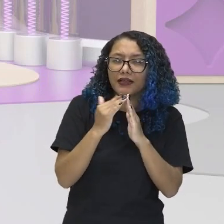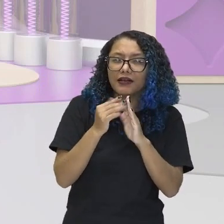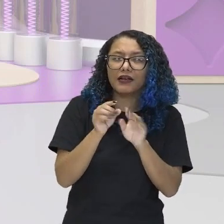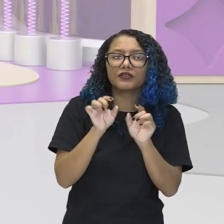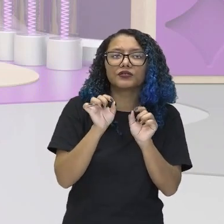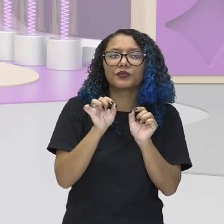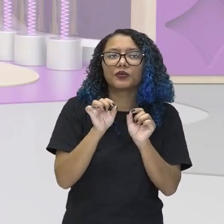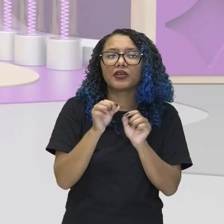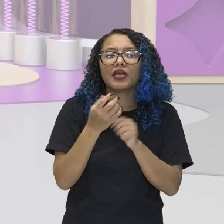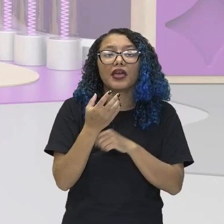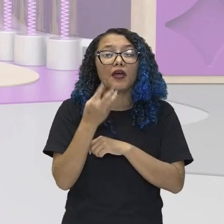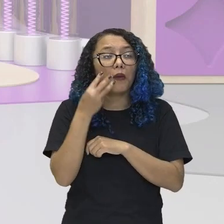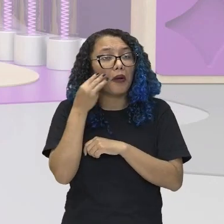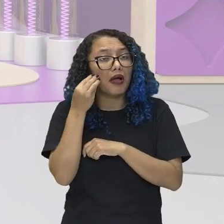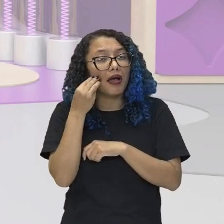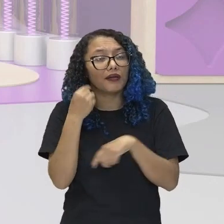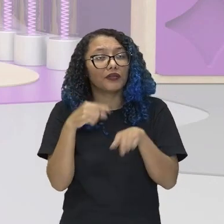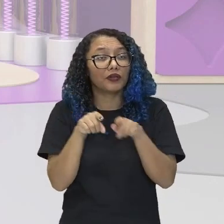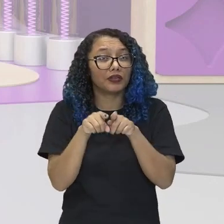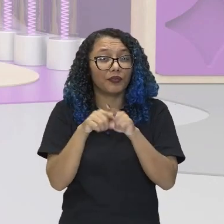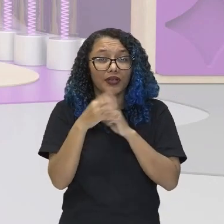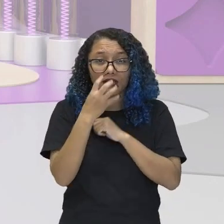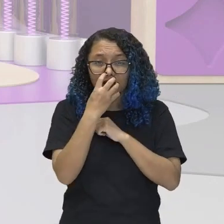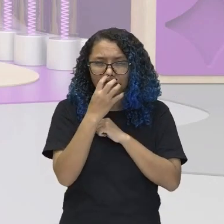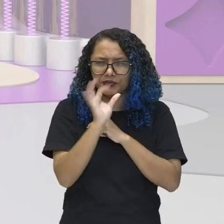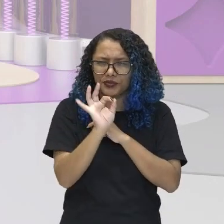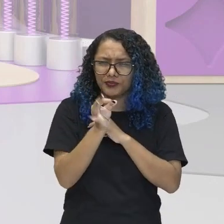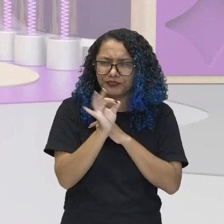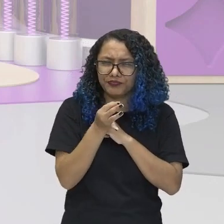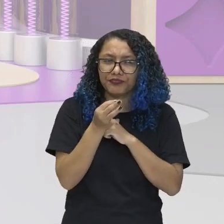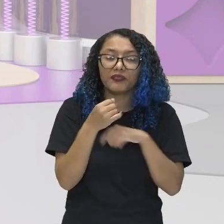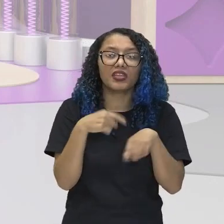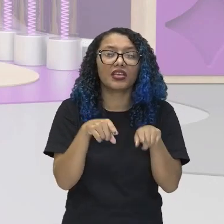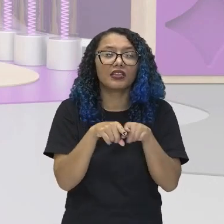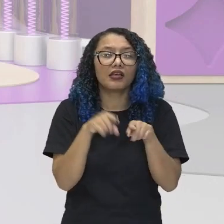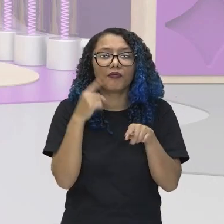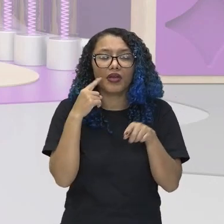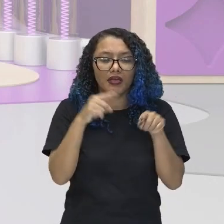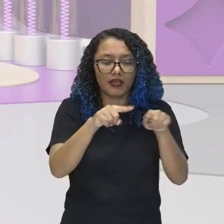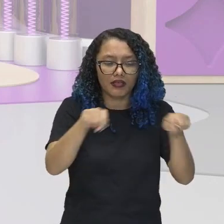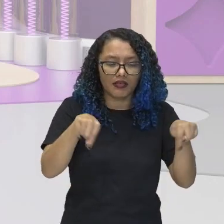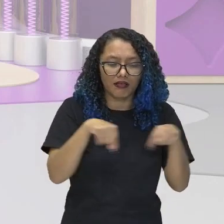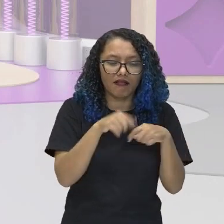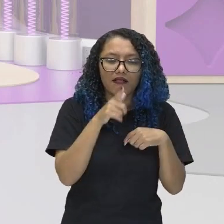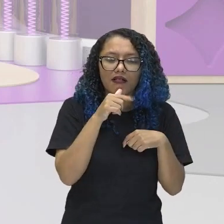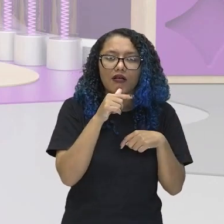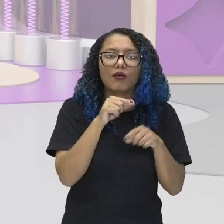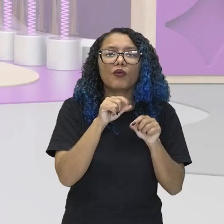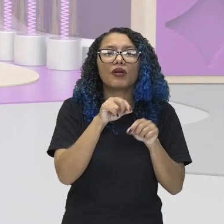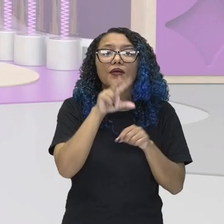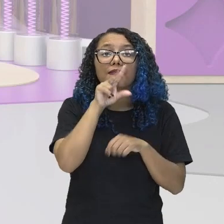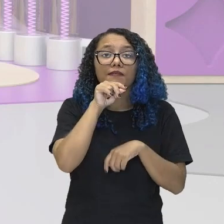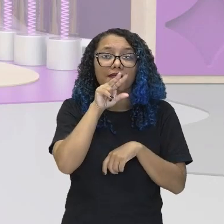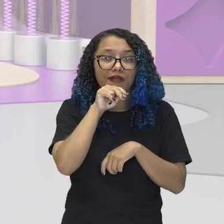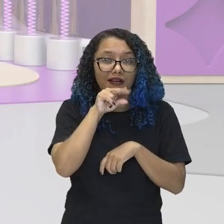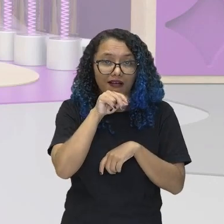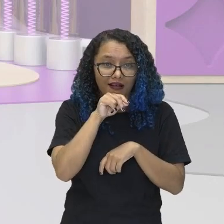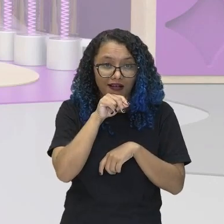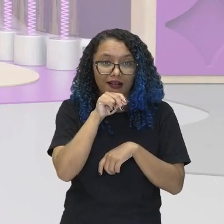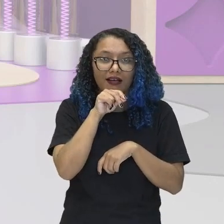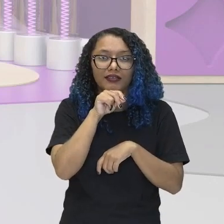um gato e um cachorrinho, beleza? E também temos no lago um pato. Ora, observe o